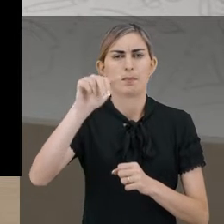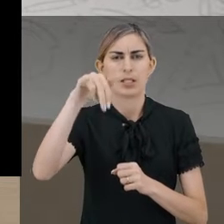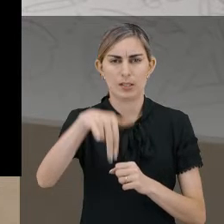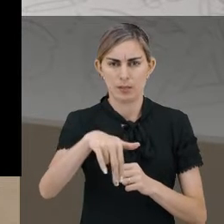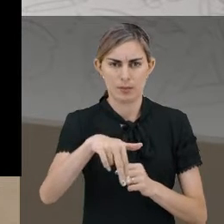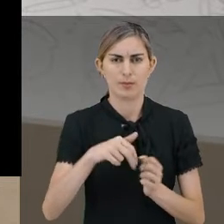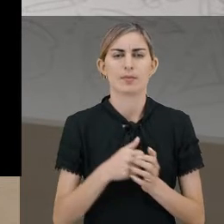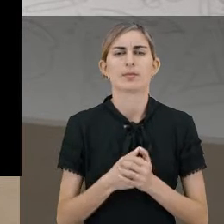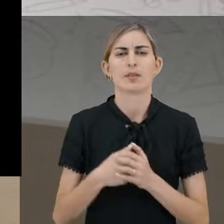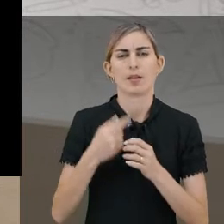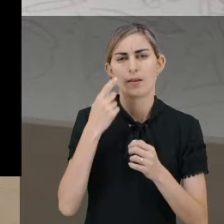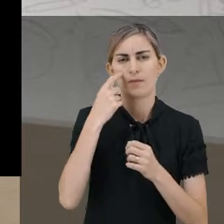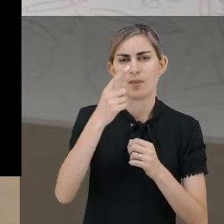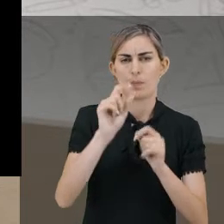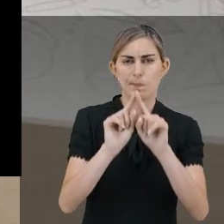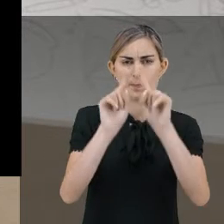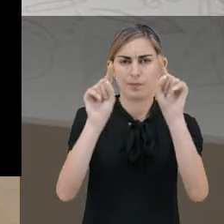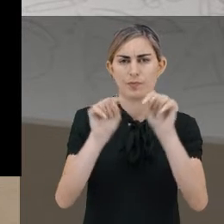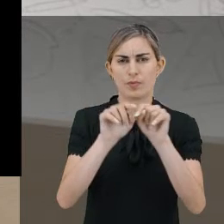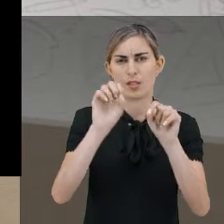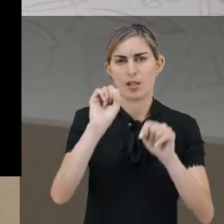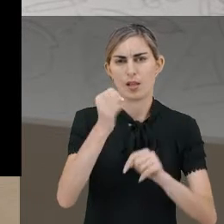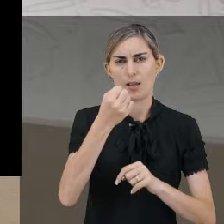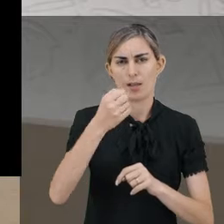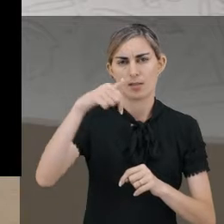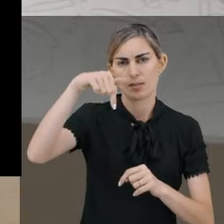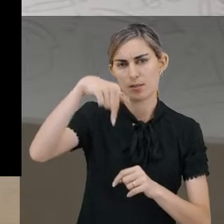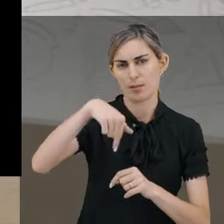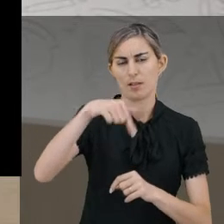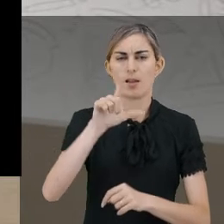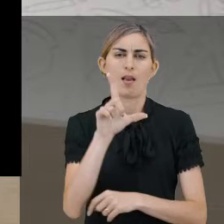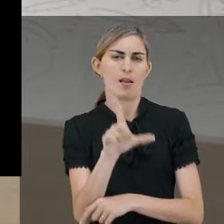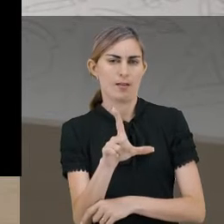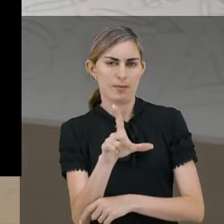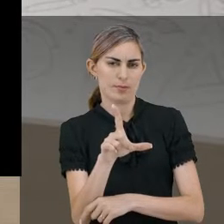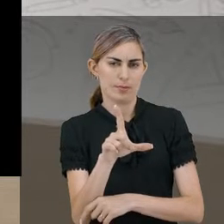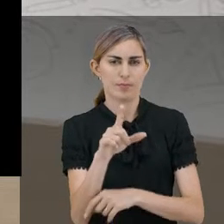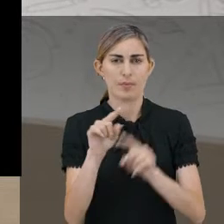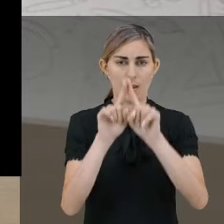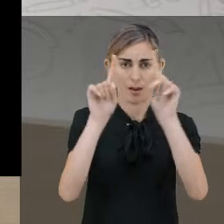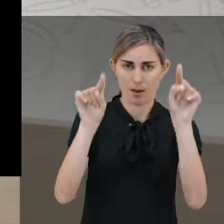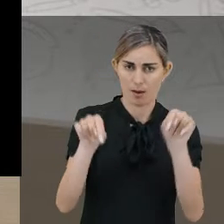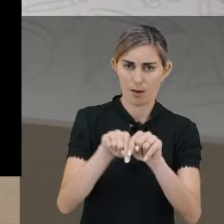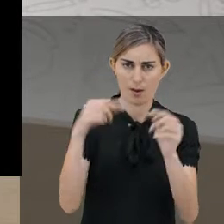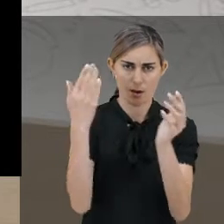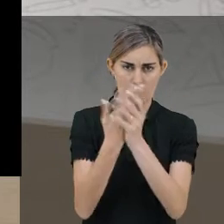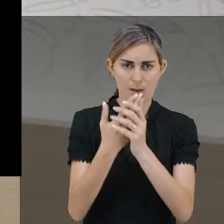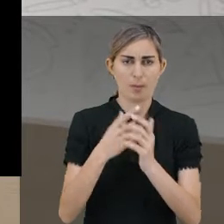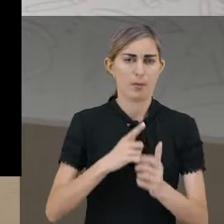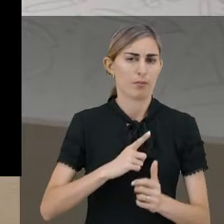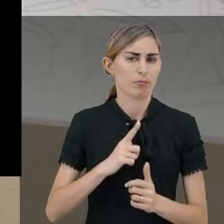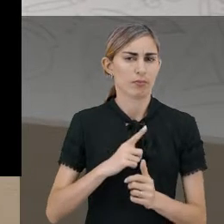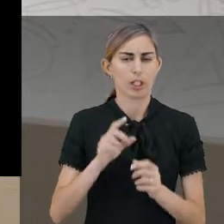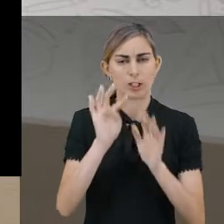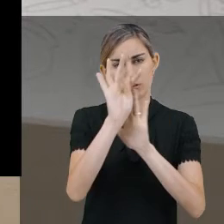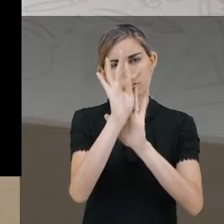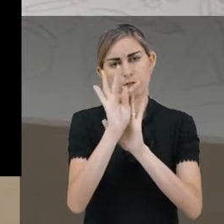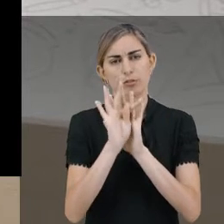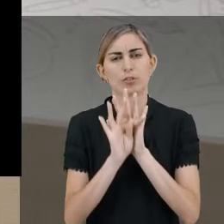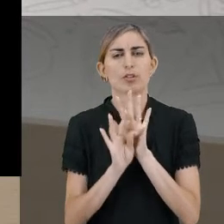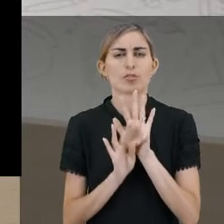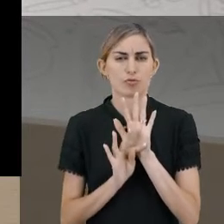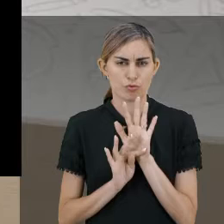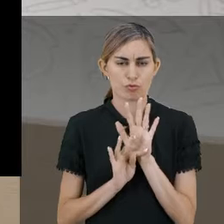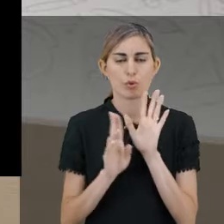nós viemos nessa aba aqui, SQL. Essa aba, ela contém uma área